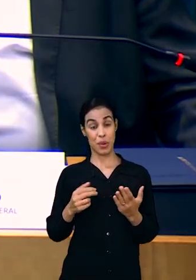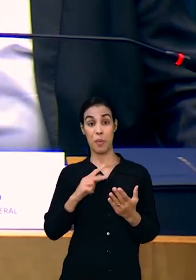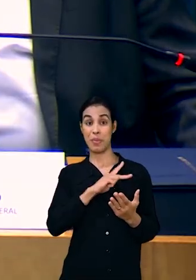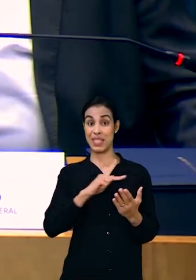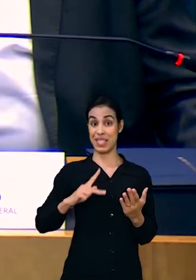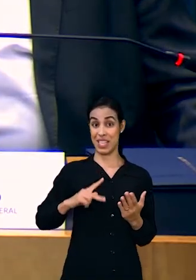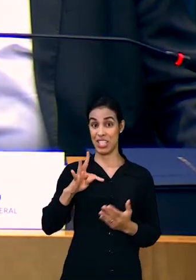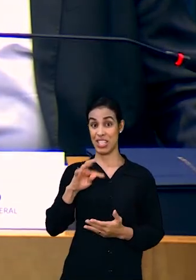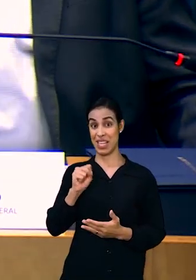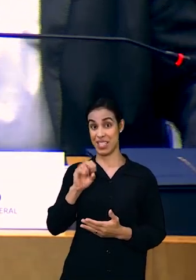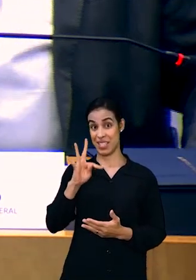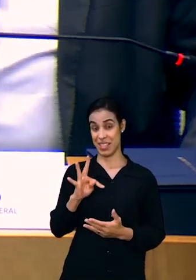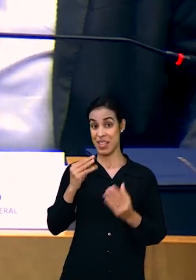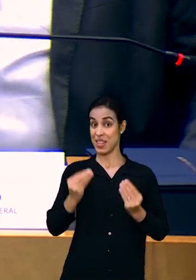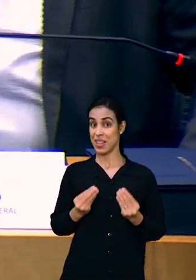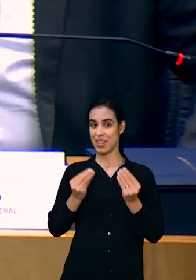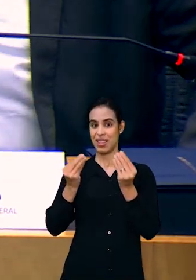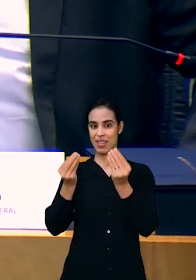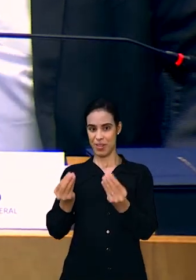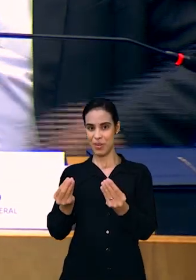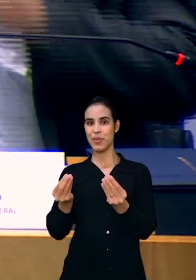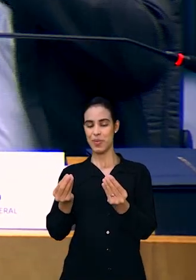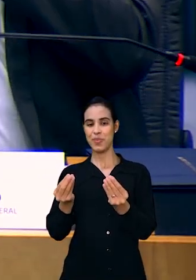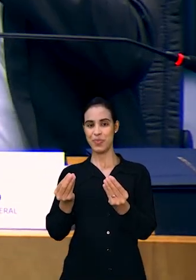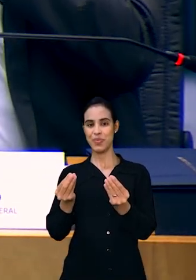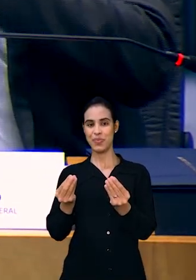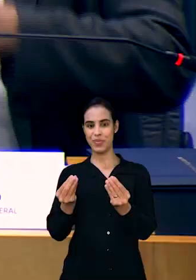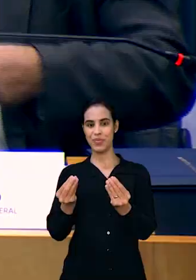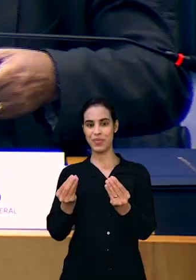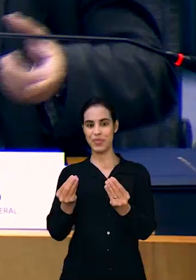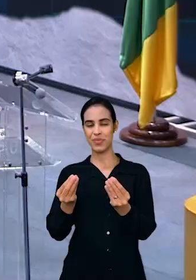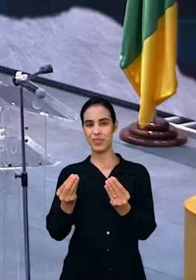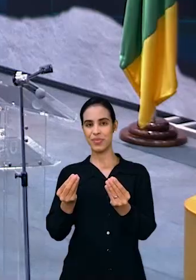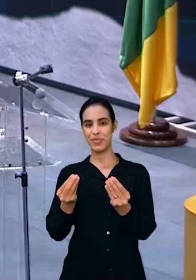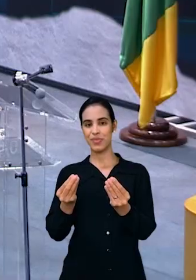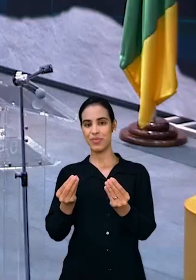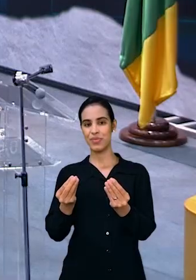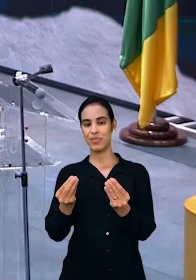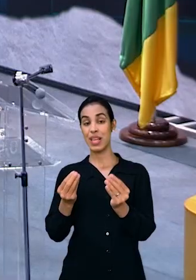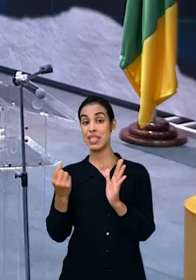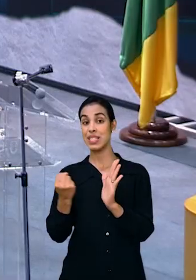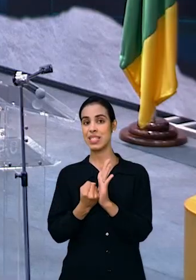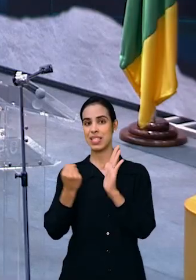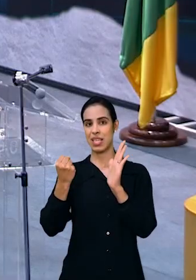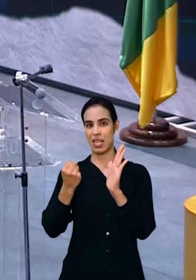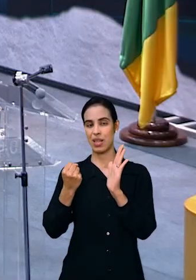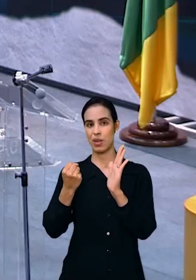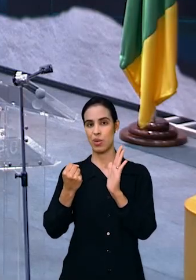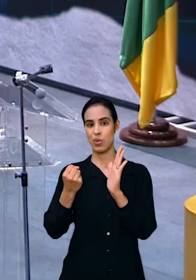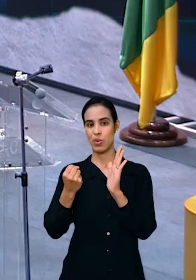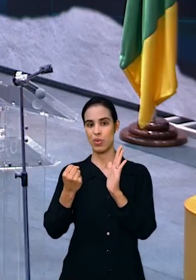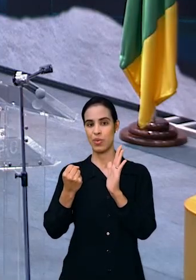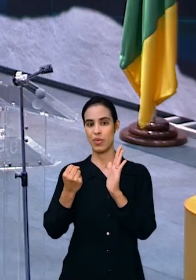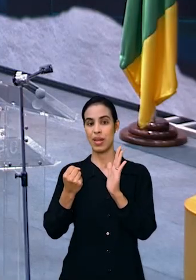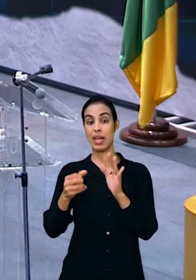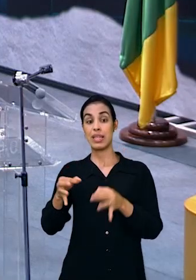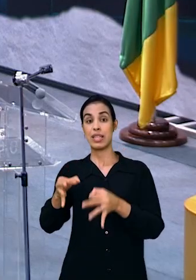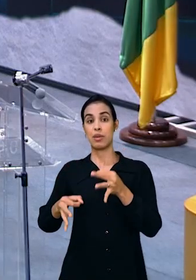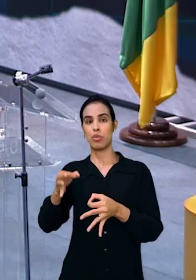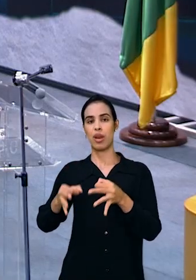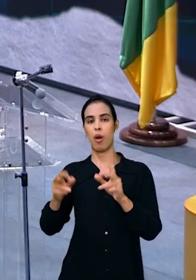das mãos do presidente do TST, ministro Aloísio Correia da Veiga, edições extraordinárias do selo